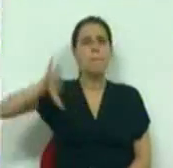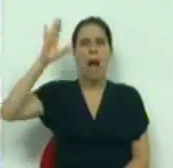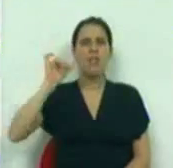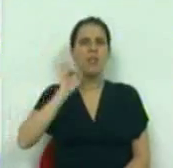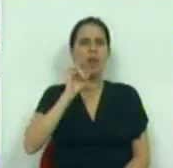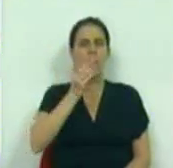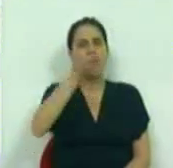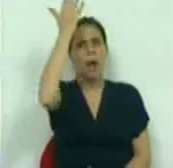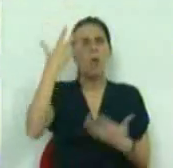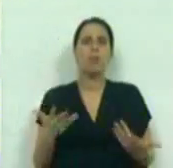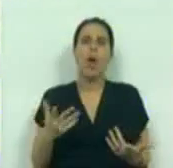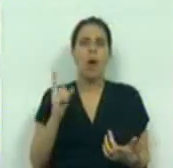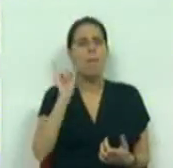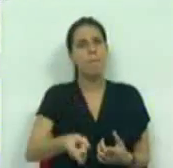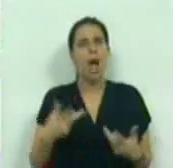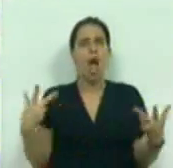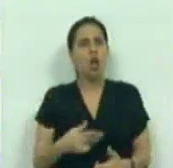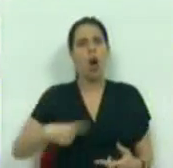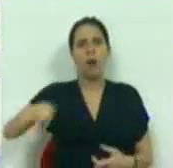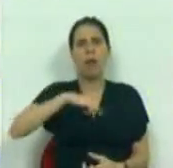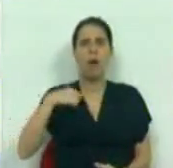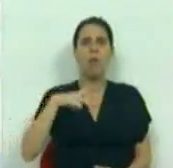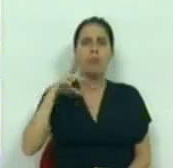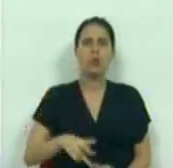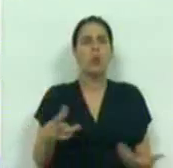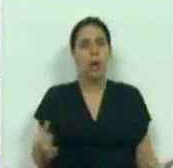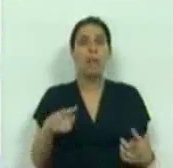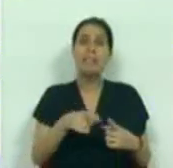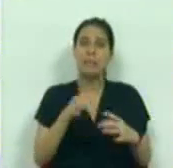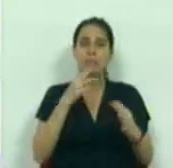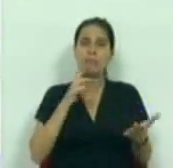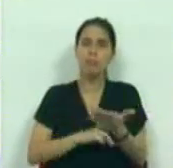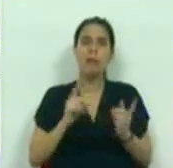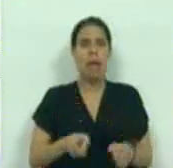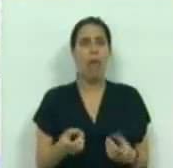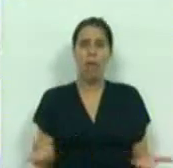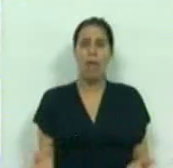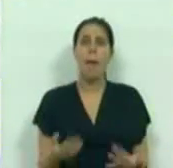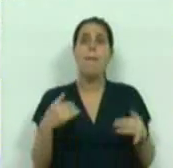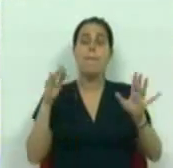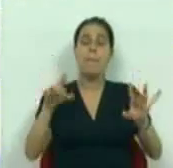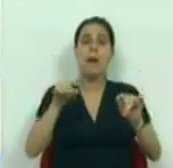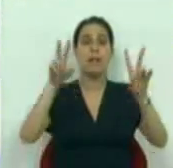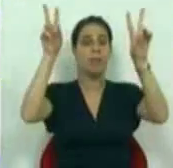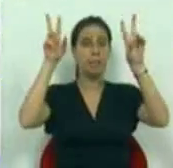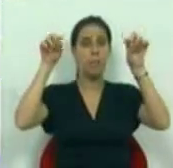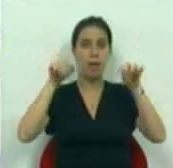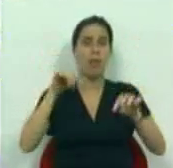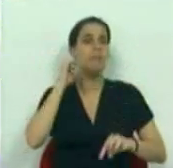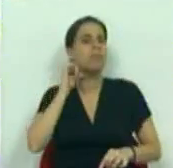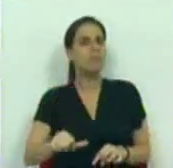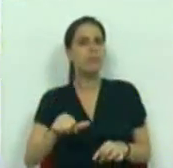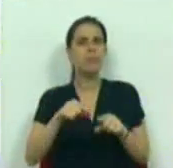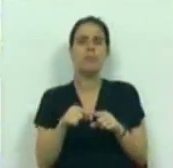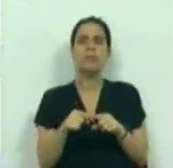os cortes que agora querem impor aos portugueses no próximo ano. Isto é inequivocamente real. Mas sobre esta matéria, sobre esta